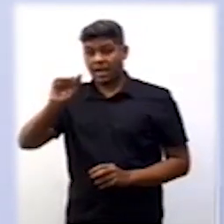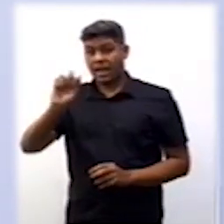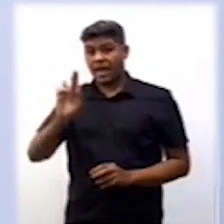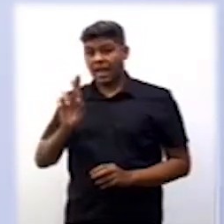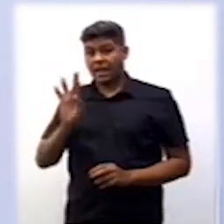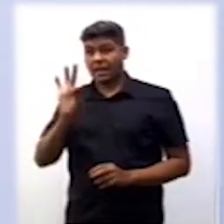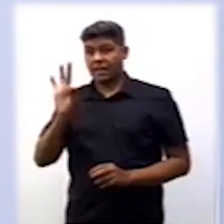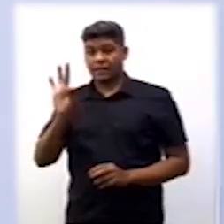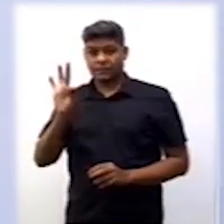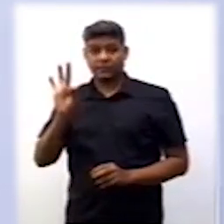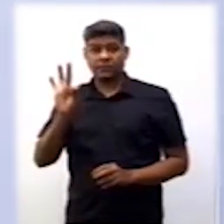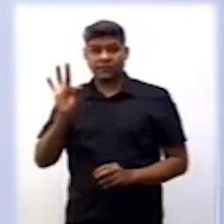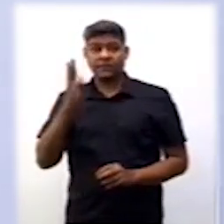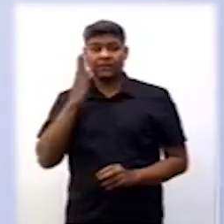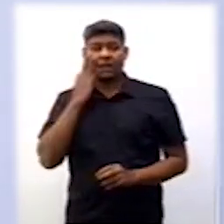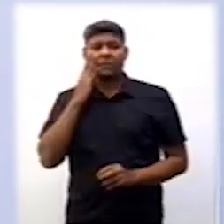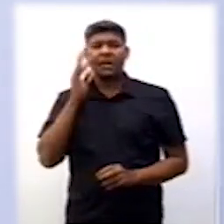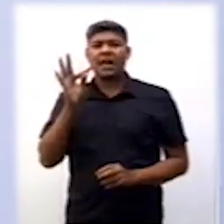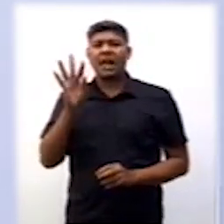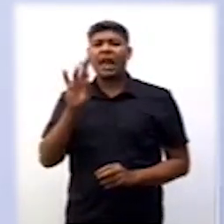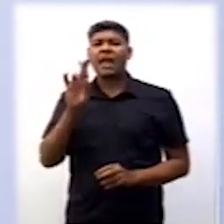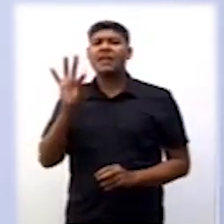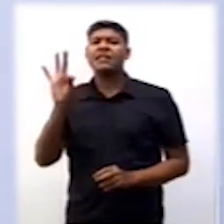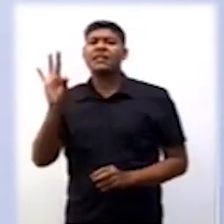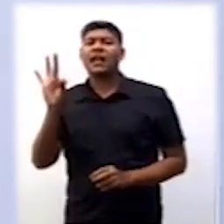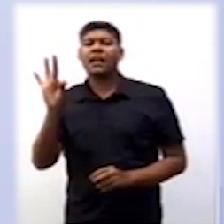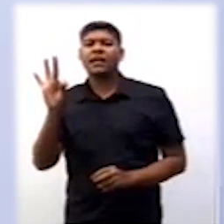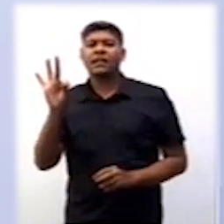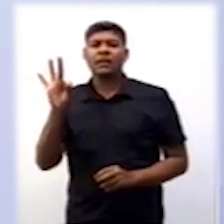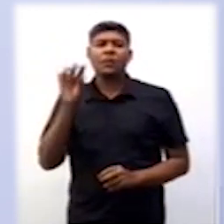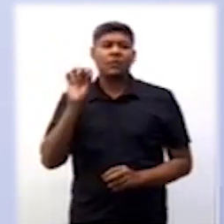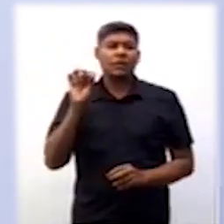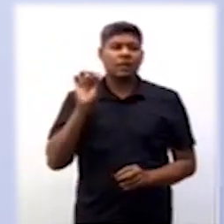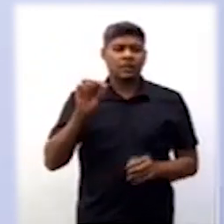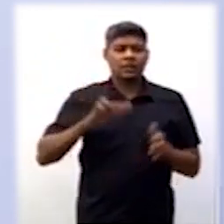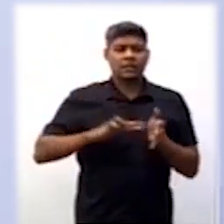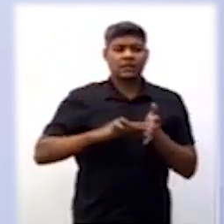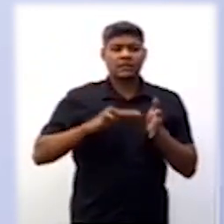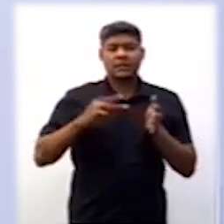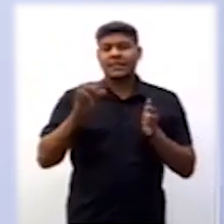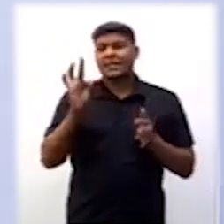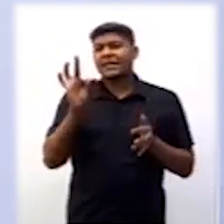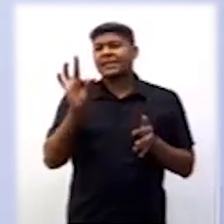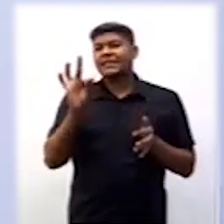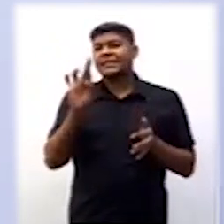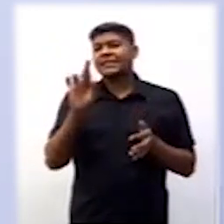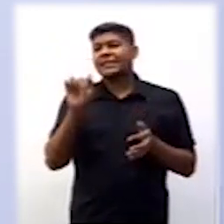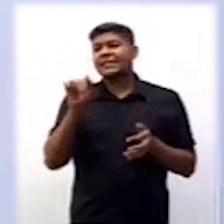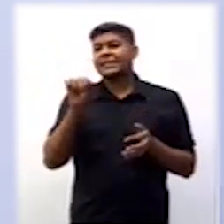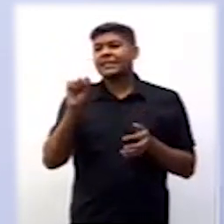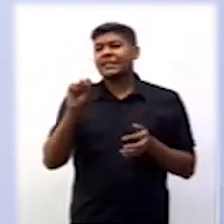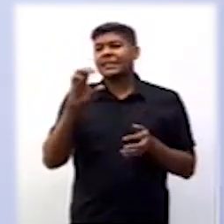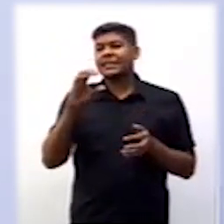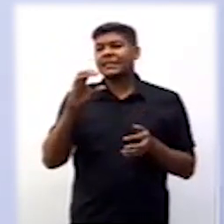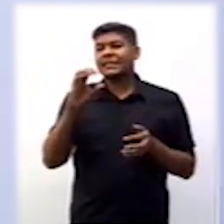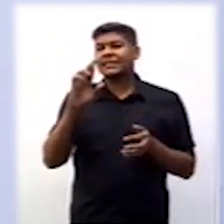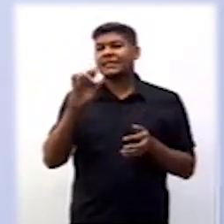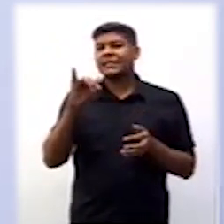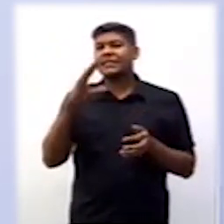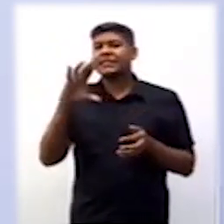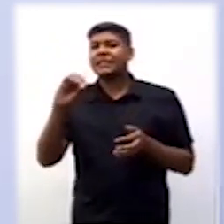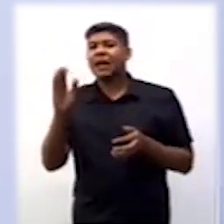ssRNA-RT. O que quer dizer RT? Transcrição reversa. É um vírus que ele injeta